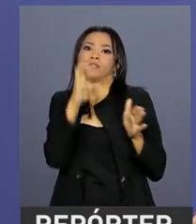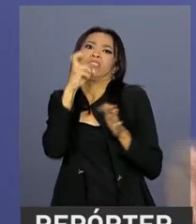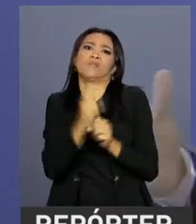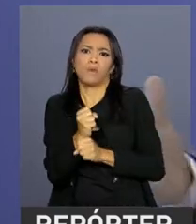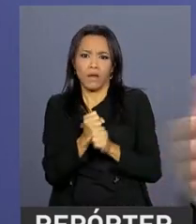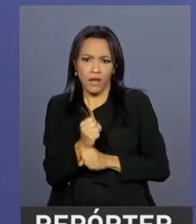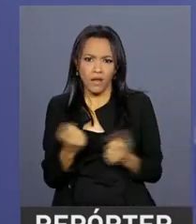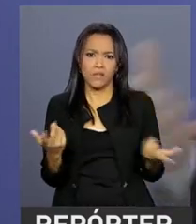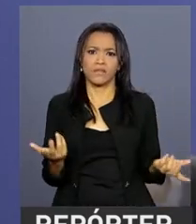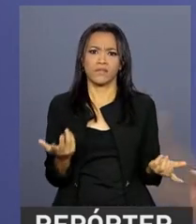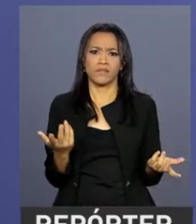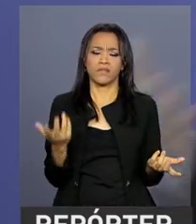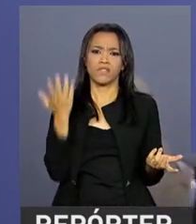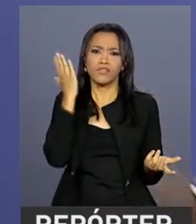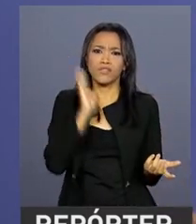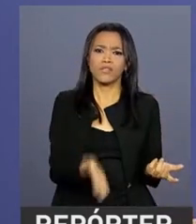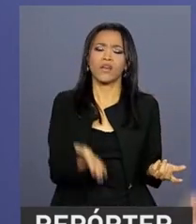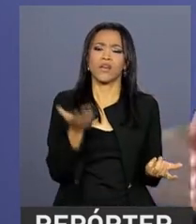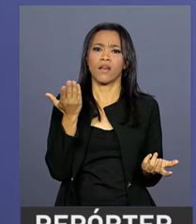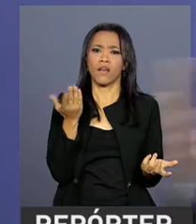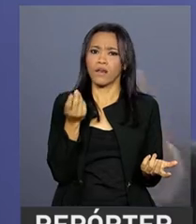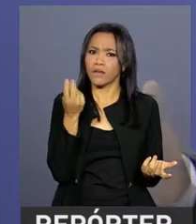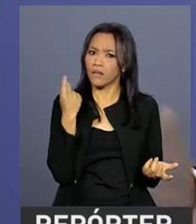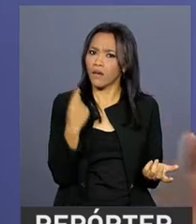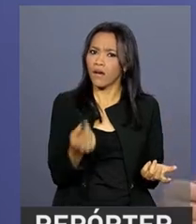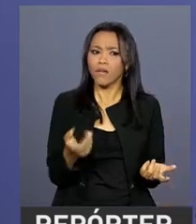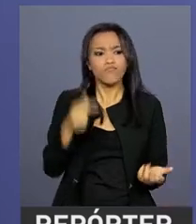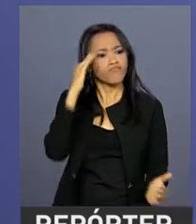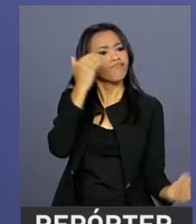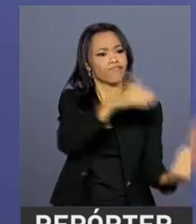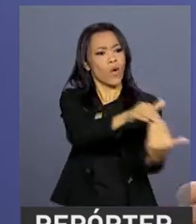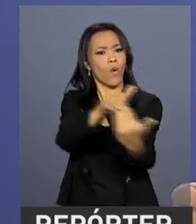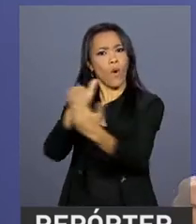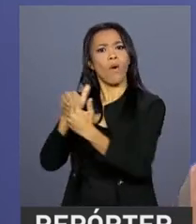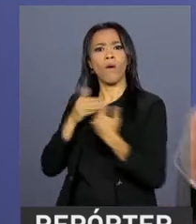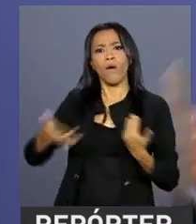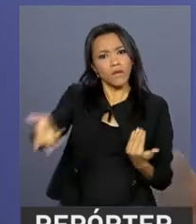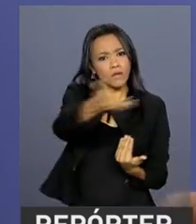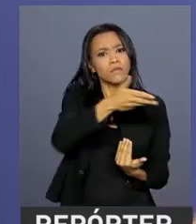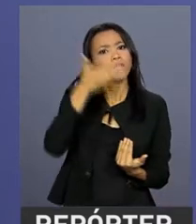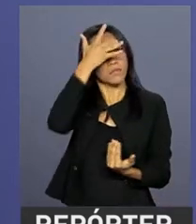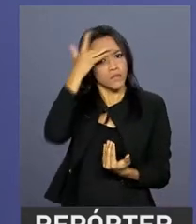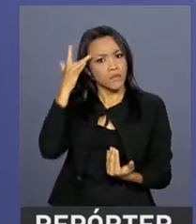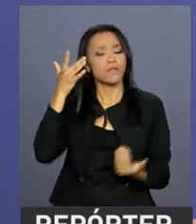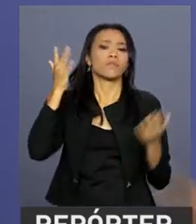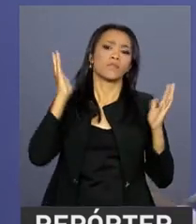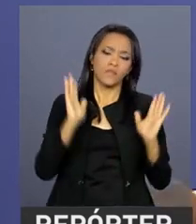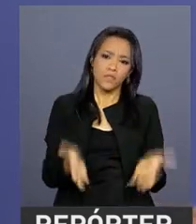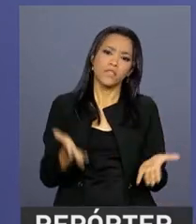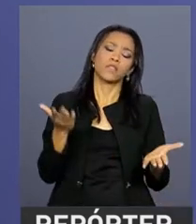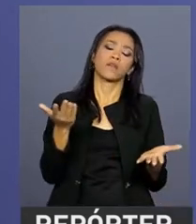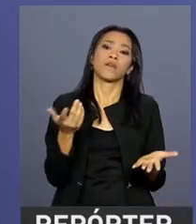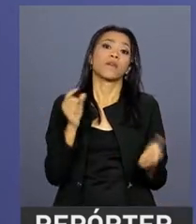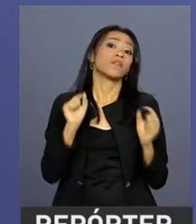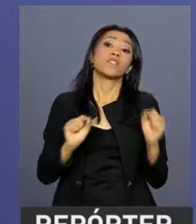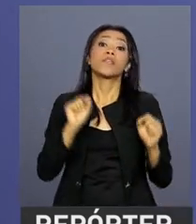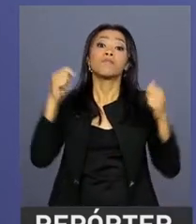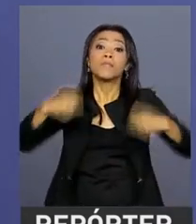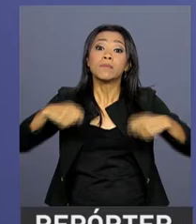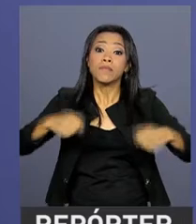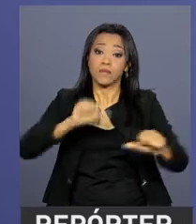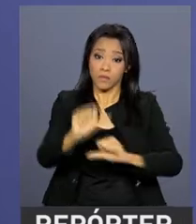1, 2, 3, 5 anos algo que já é praticamente consensual no meio educacional brasileiro, a necessidade de